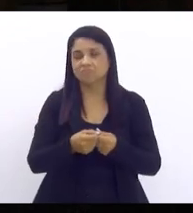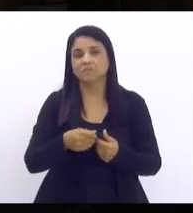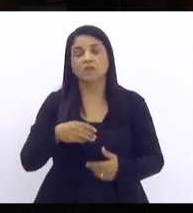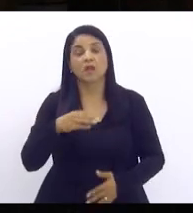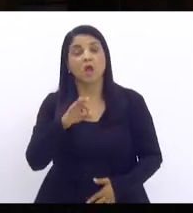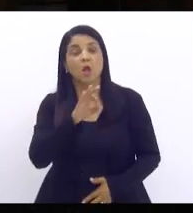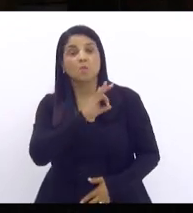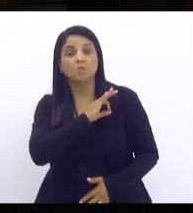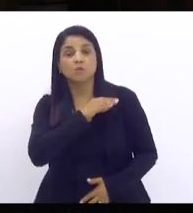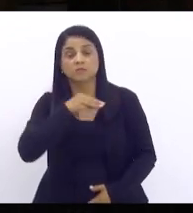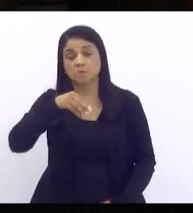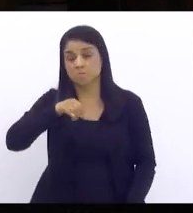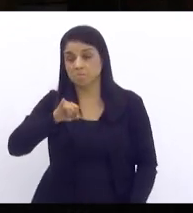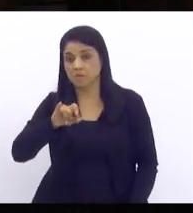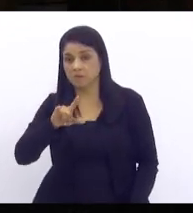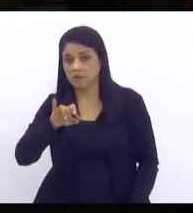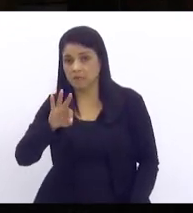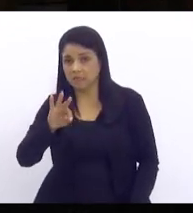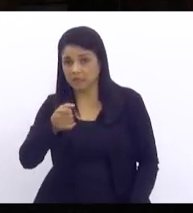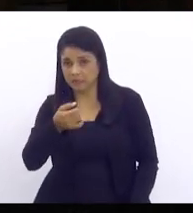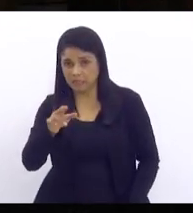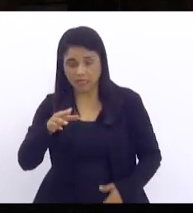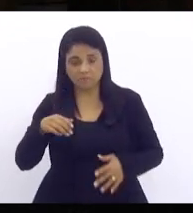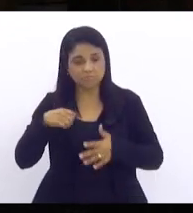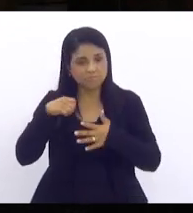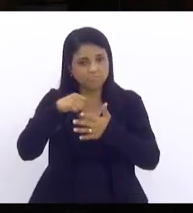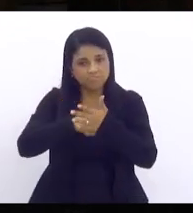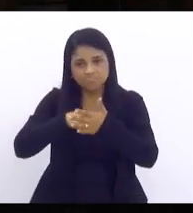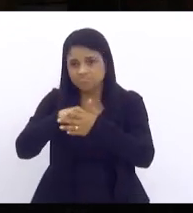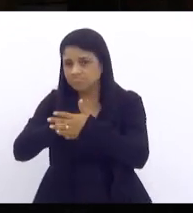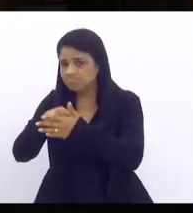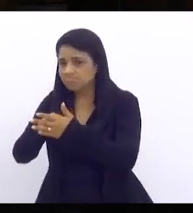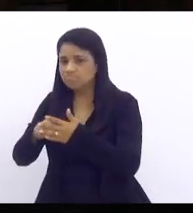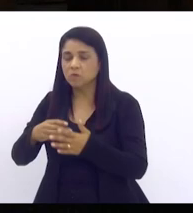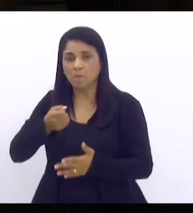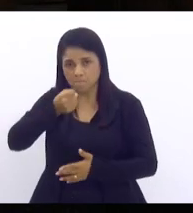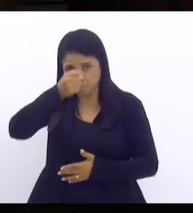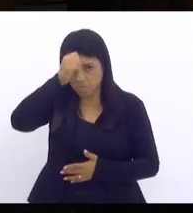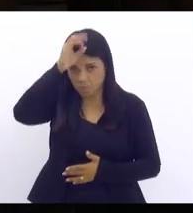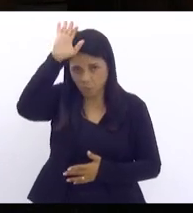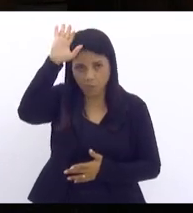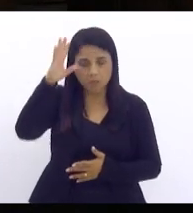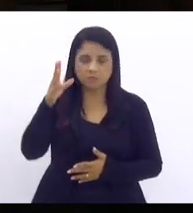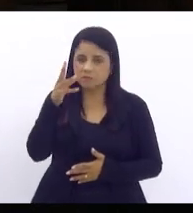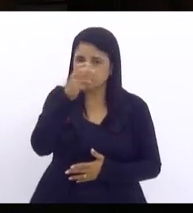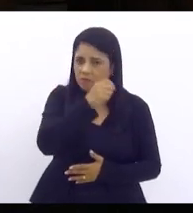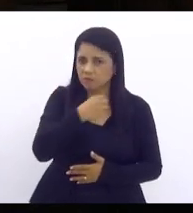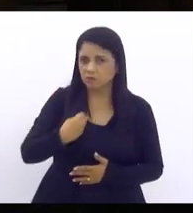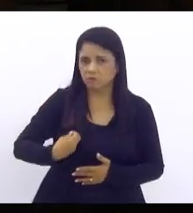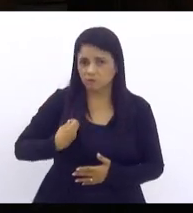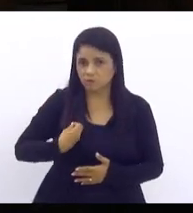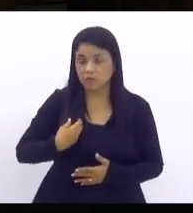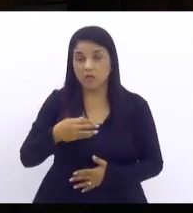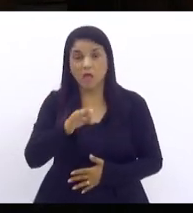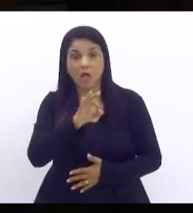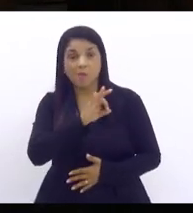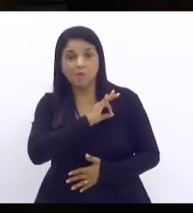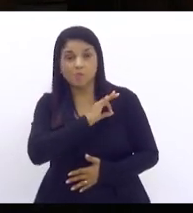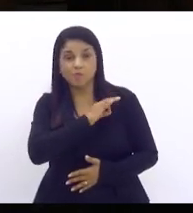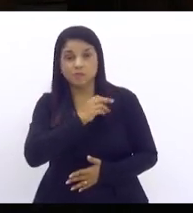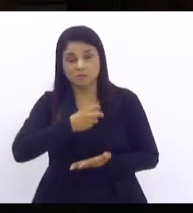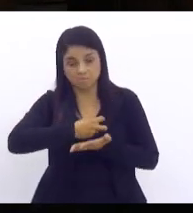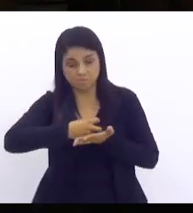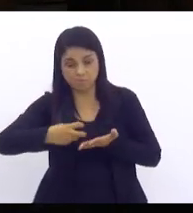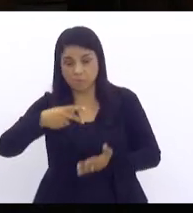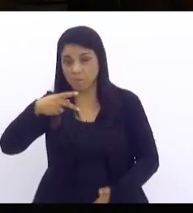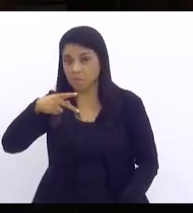que vai para o enfrentamento constante, o bombeiro militar, que está sempre aí salvando vidas, a polícia penal, que tem que conviver